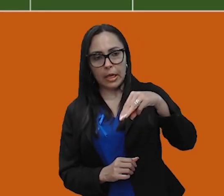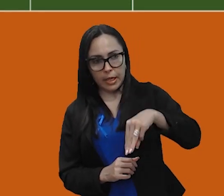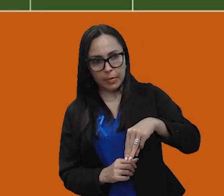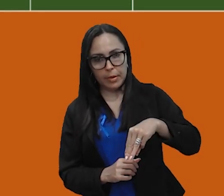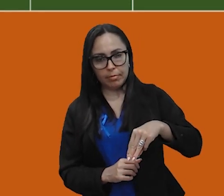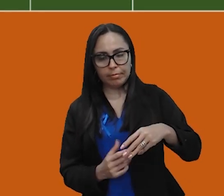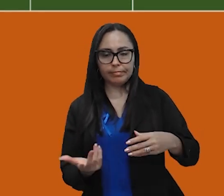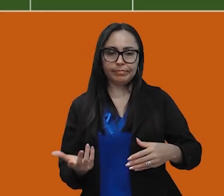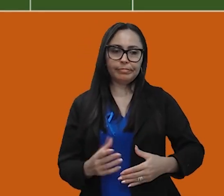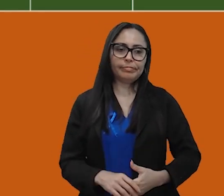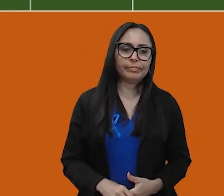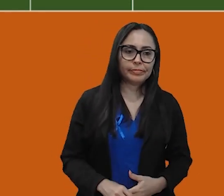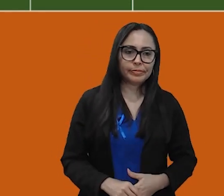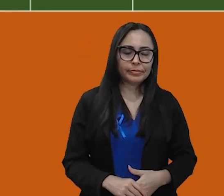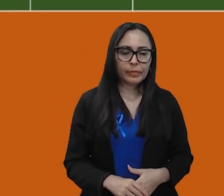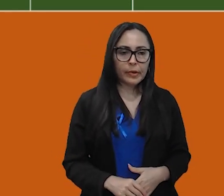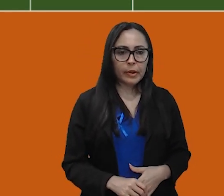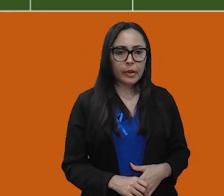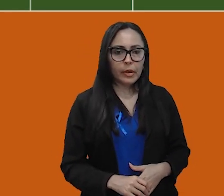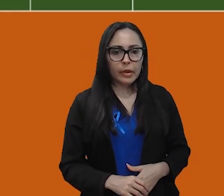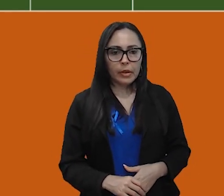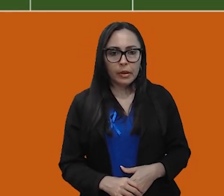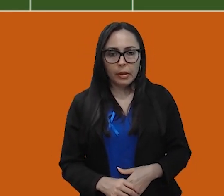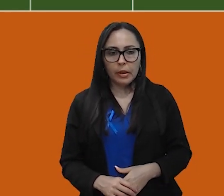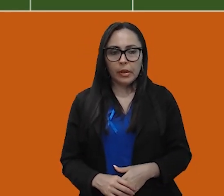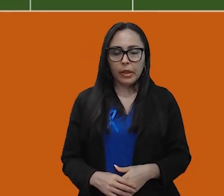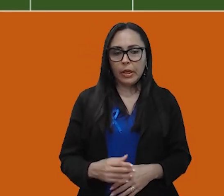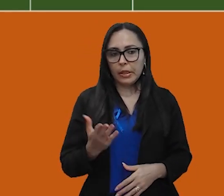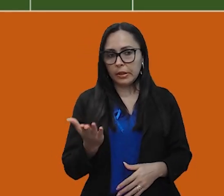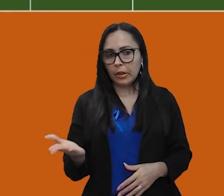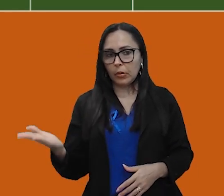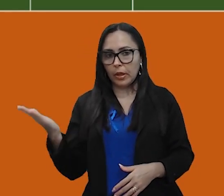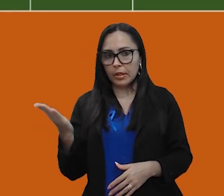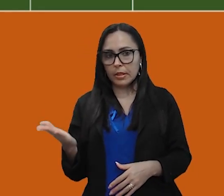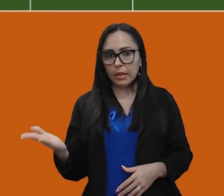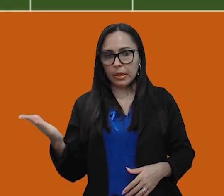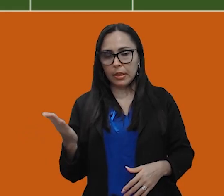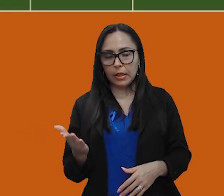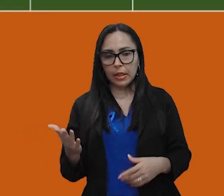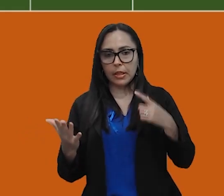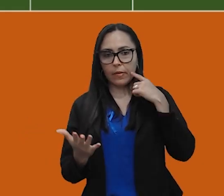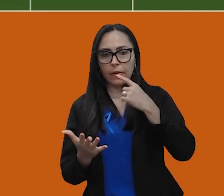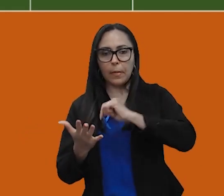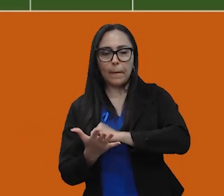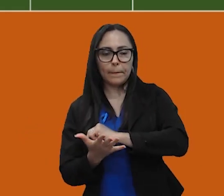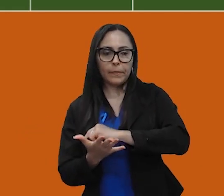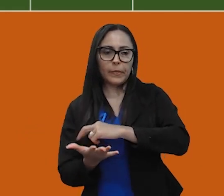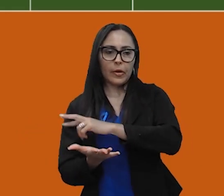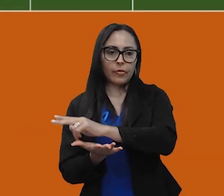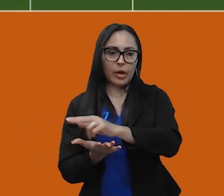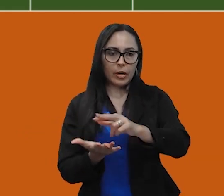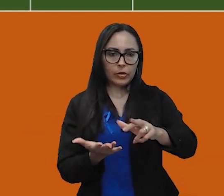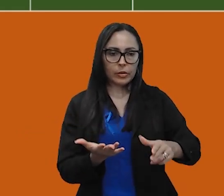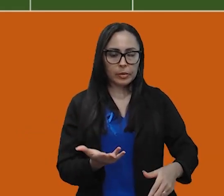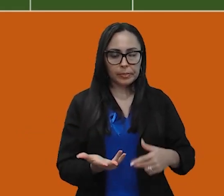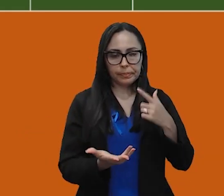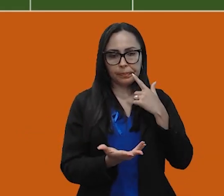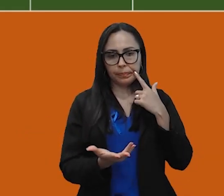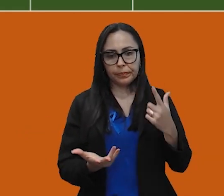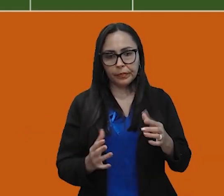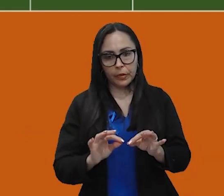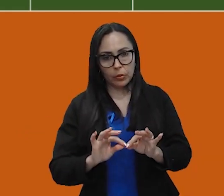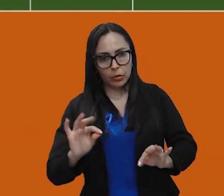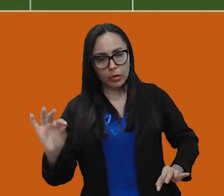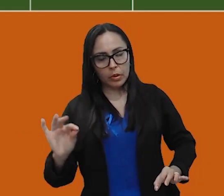km, que é o quilômetro, beleza? Então essas unidades são chamadas de múltiplos da nossa unidade fundamental, que é o metro.